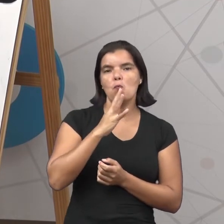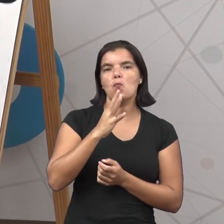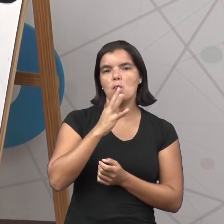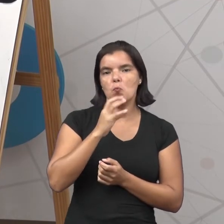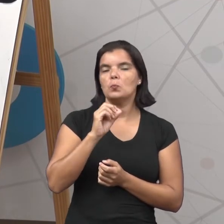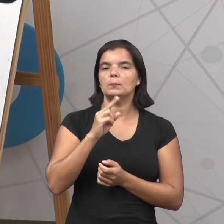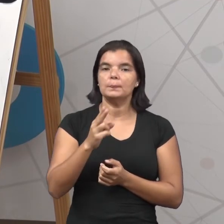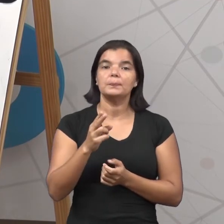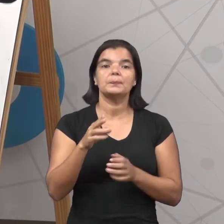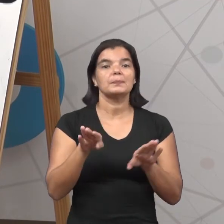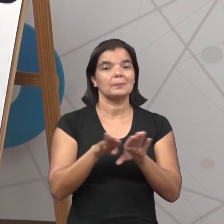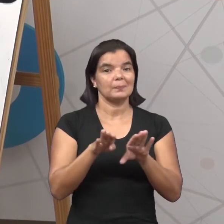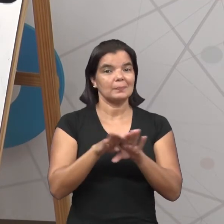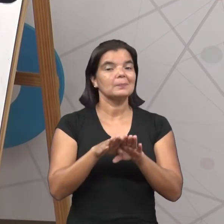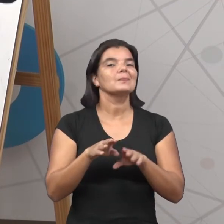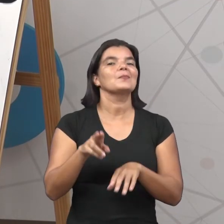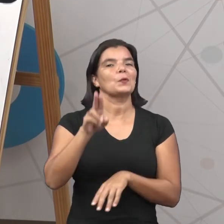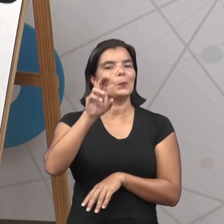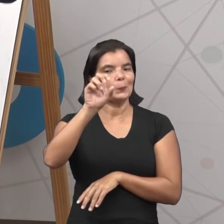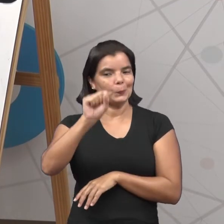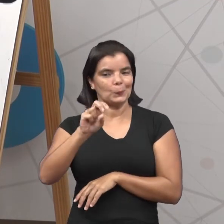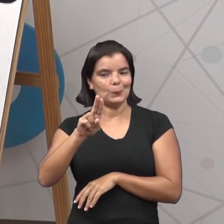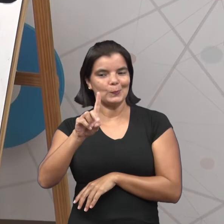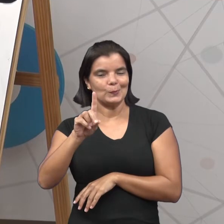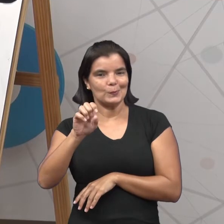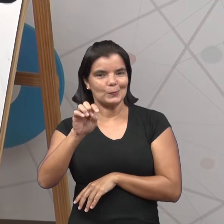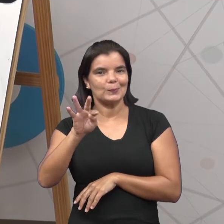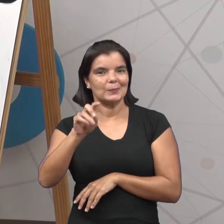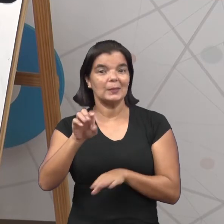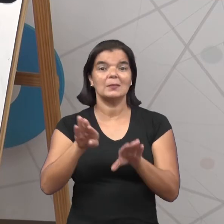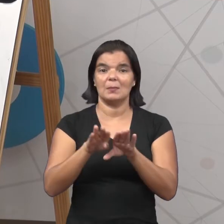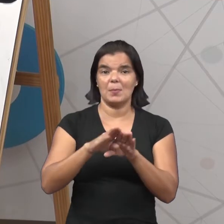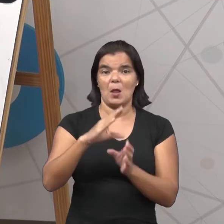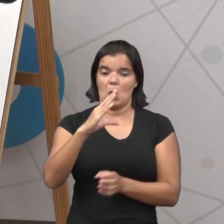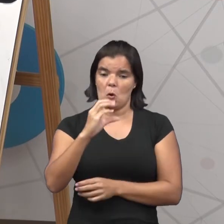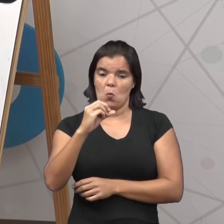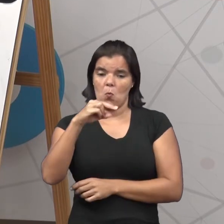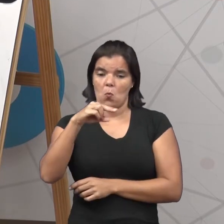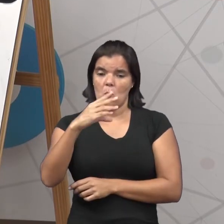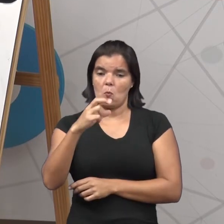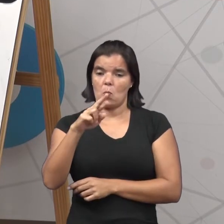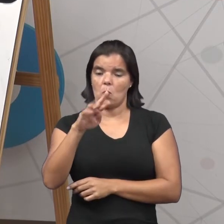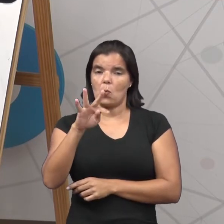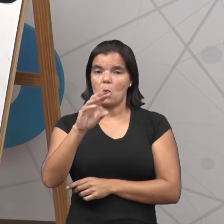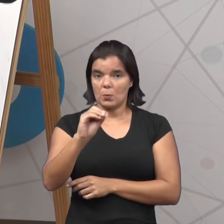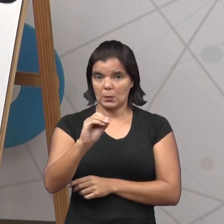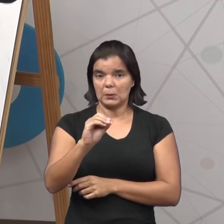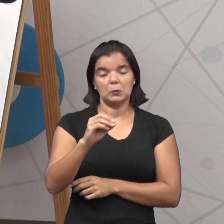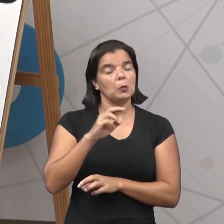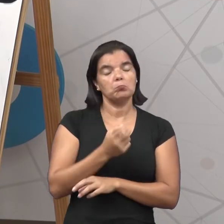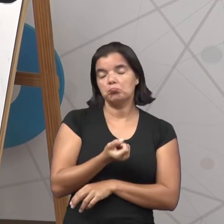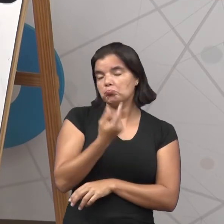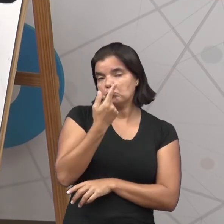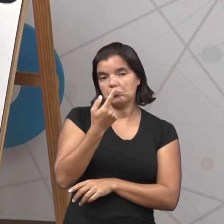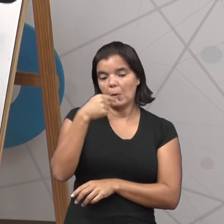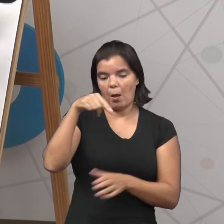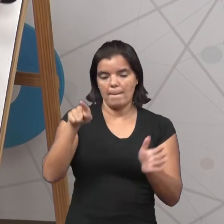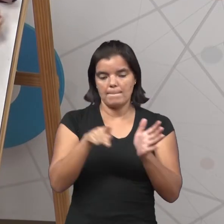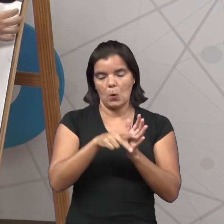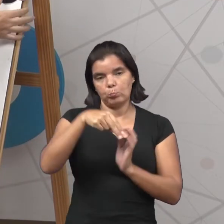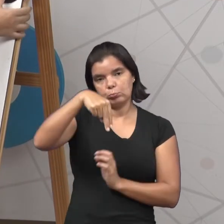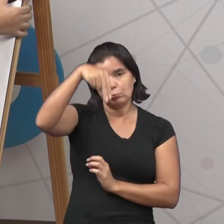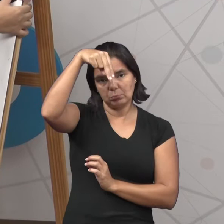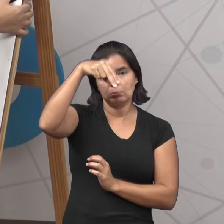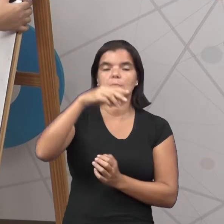ou concreto, mas lá também no Sudeste é concreto. Não é tão estranho pra gente aqui do Norte, né? Esse aqui,